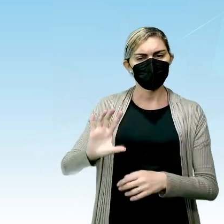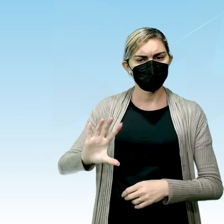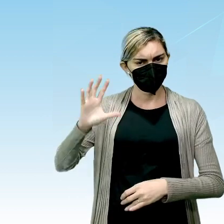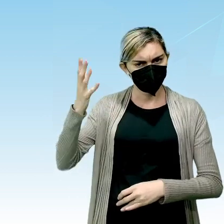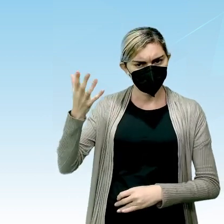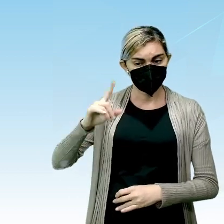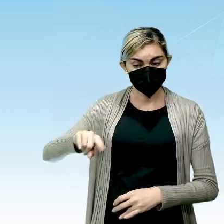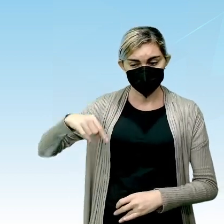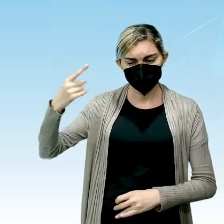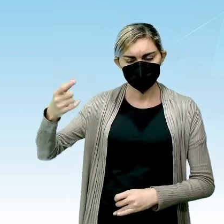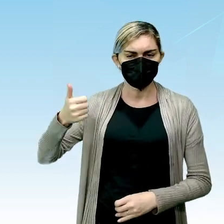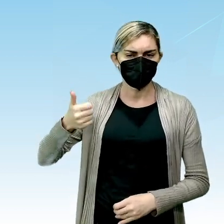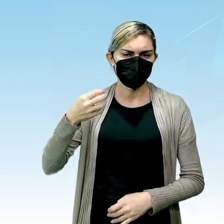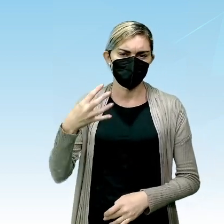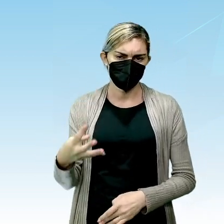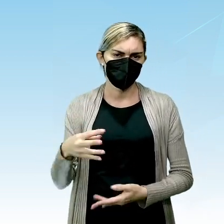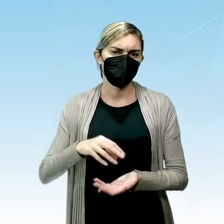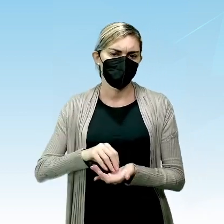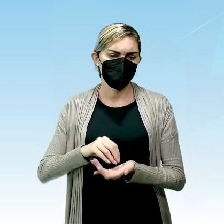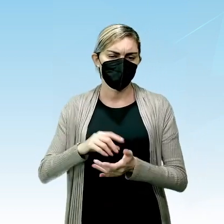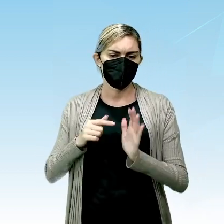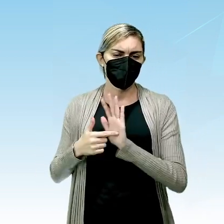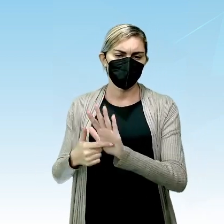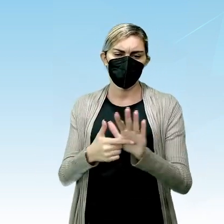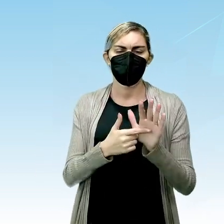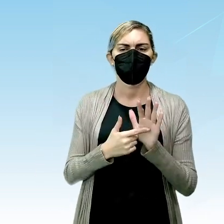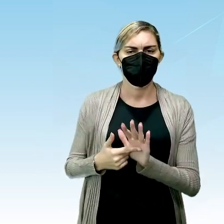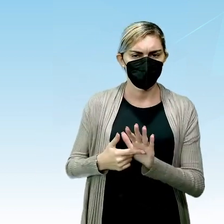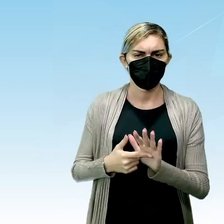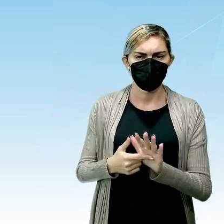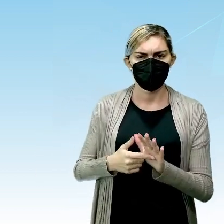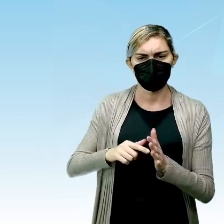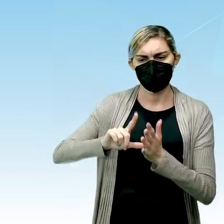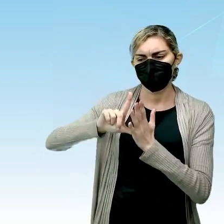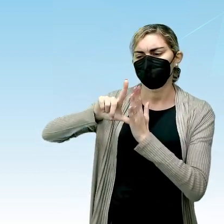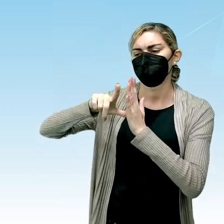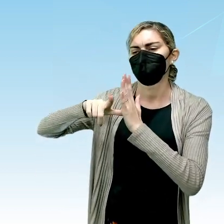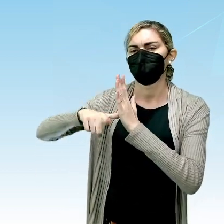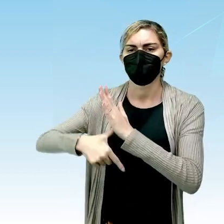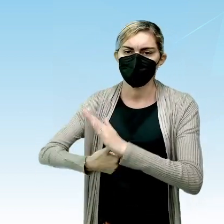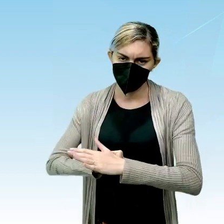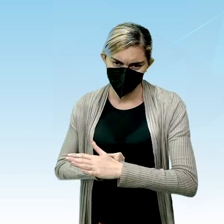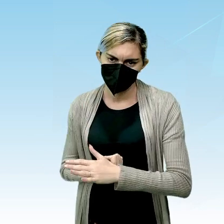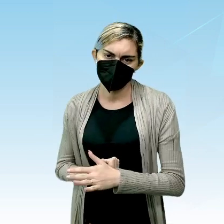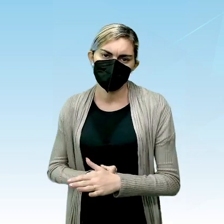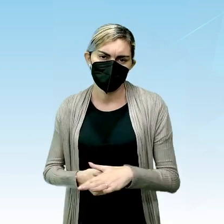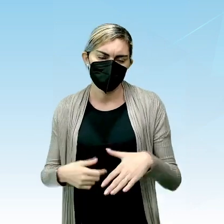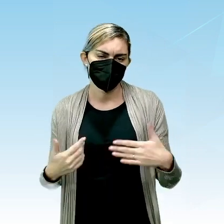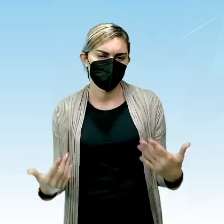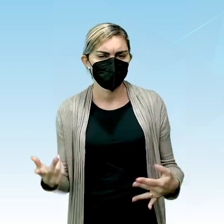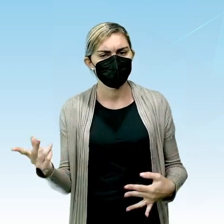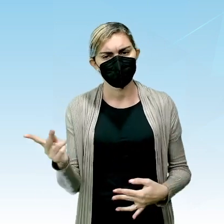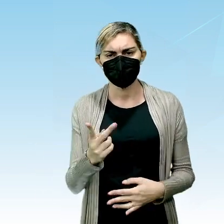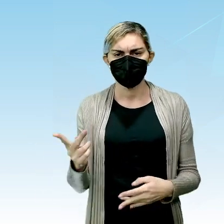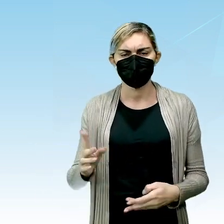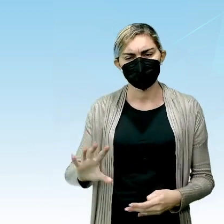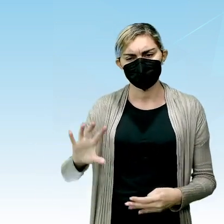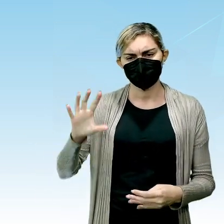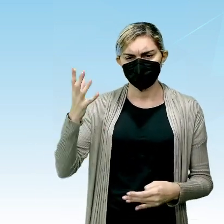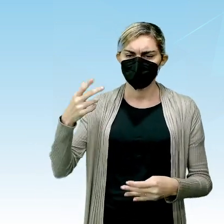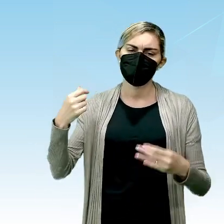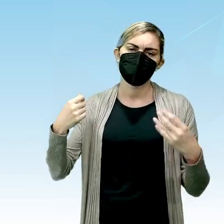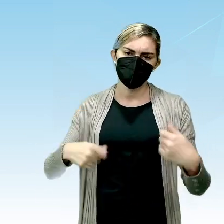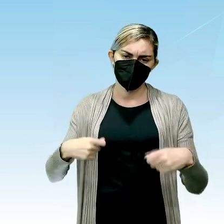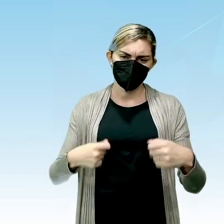dos 14 anos indica o que a gente chama de retardo puberal. Ambos os casos, eles necessitam de